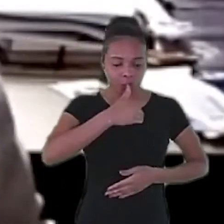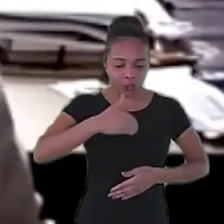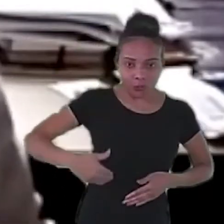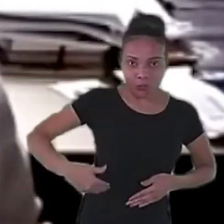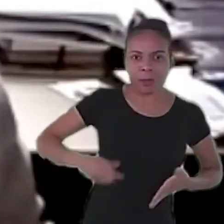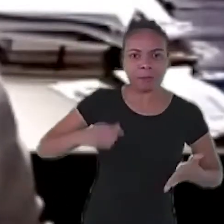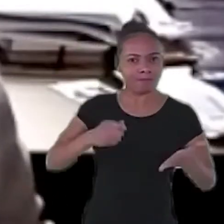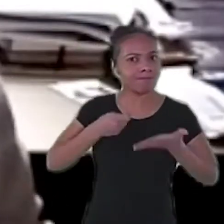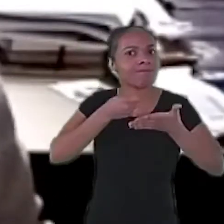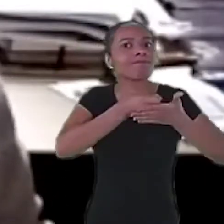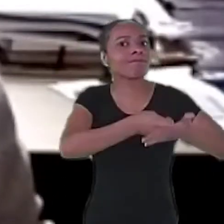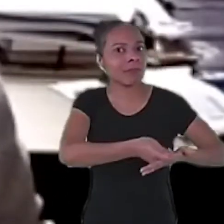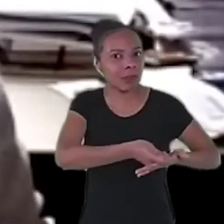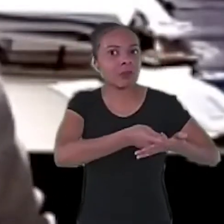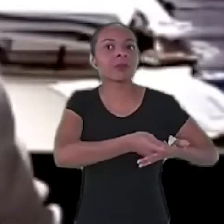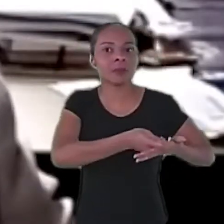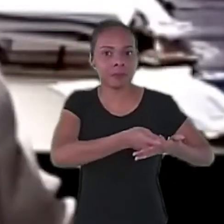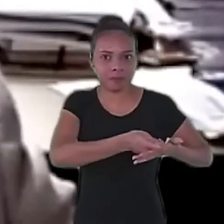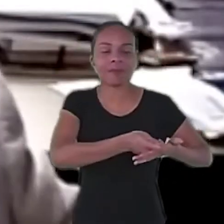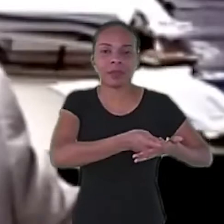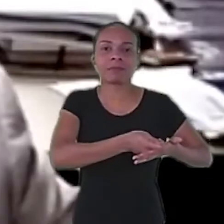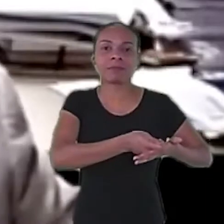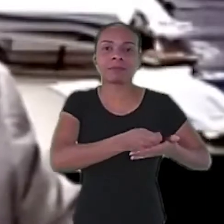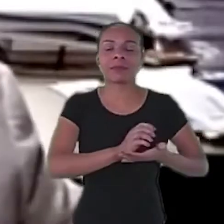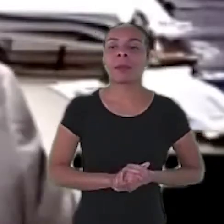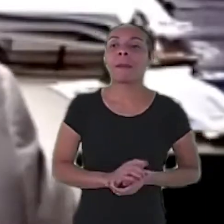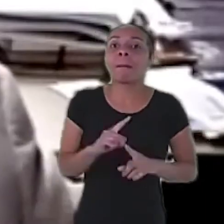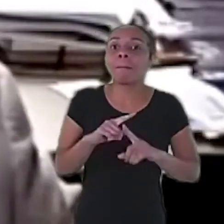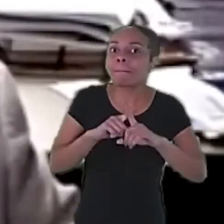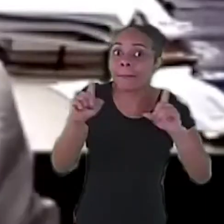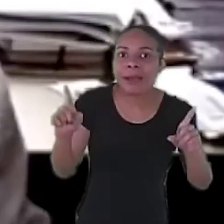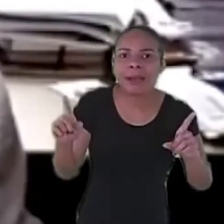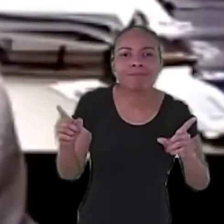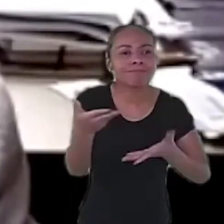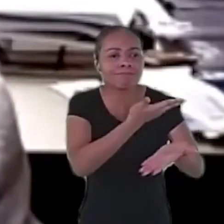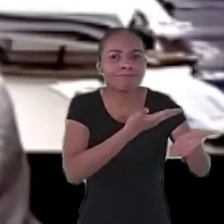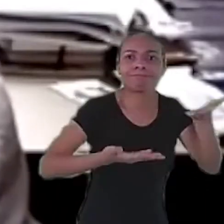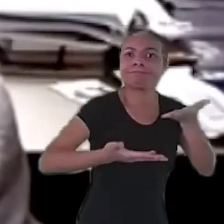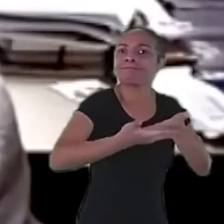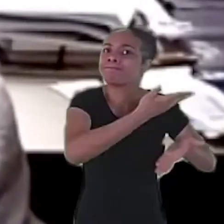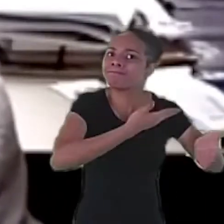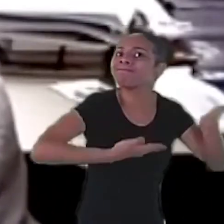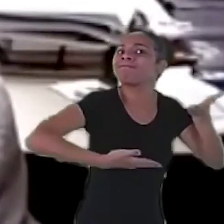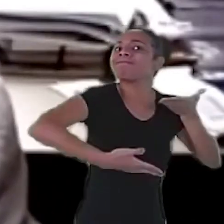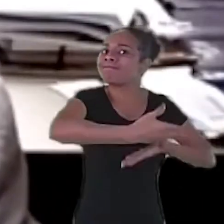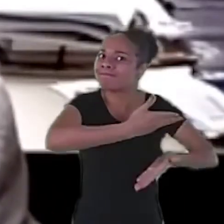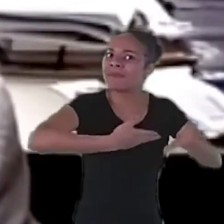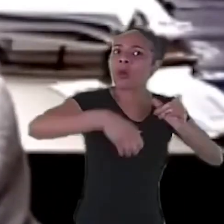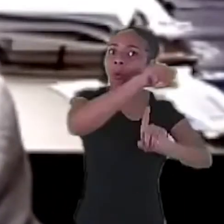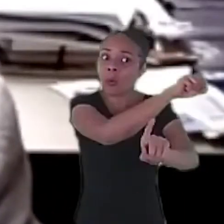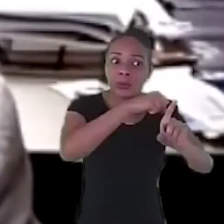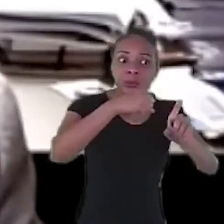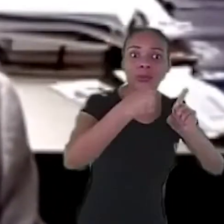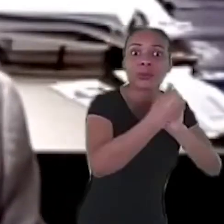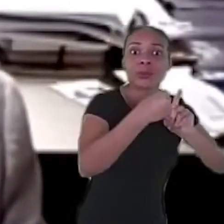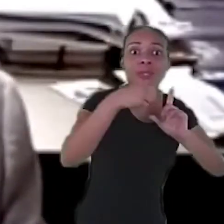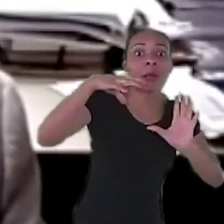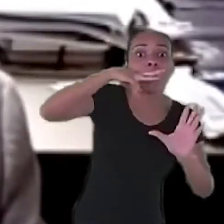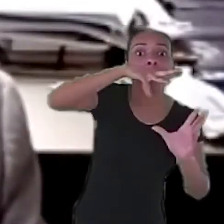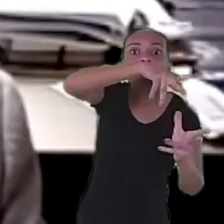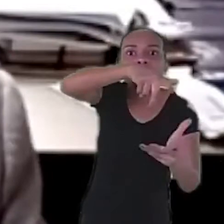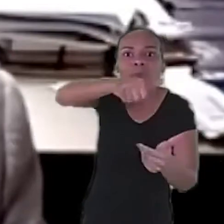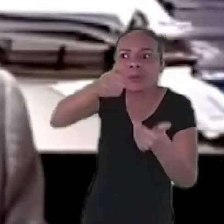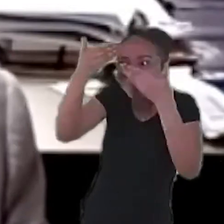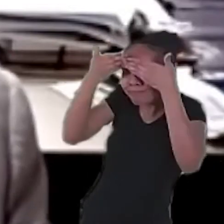centralizado do ponto de vista do Partido Comunista, mas com uma forma de convivência com a sociedade mundial extremamente